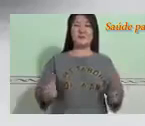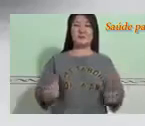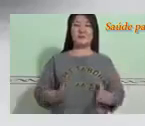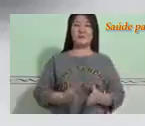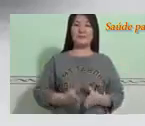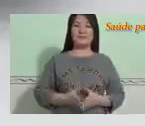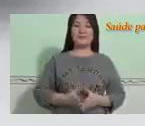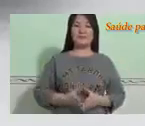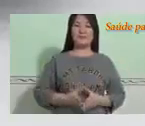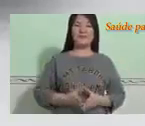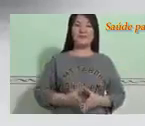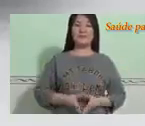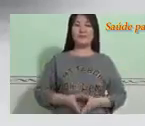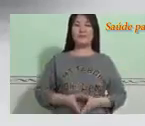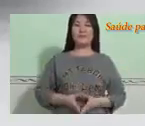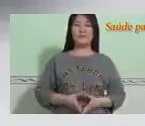animais.